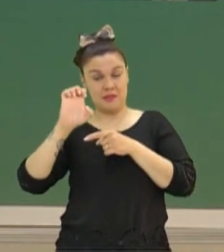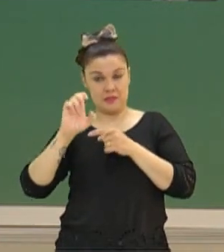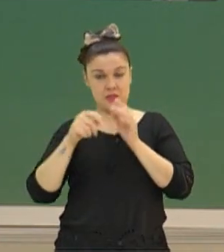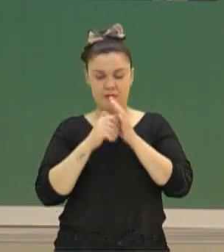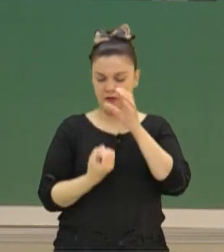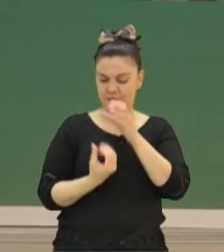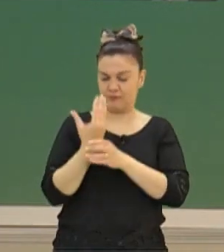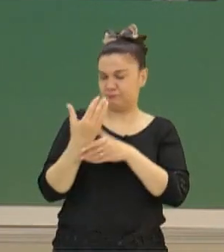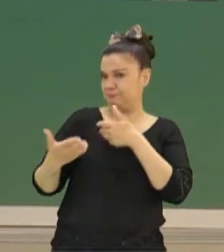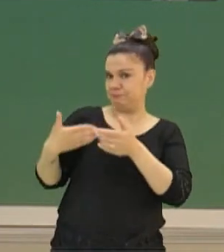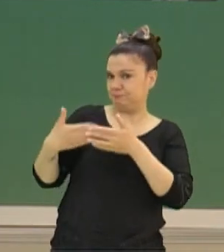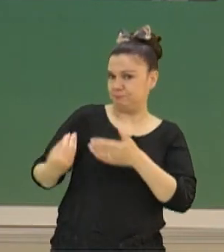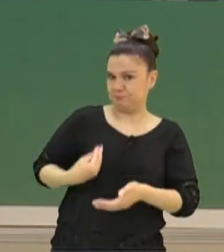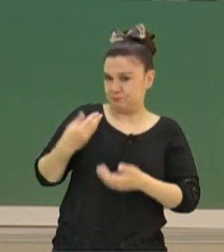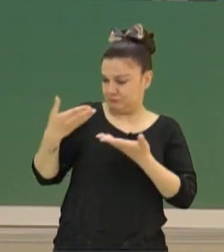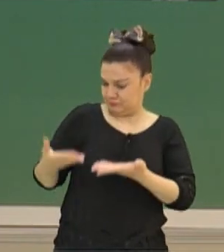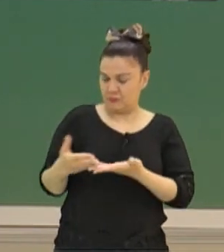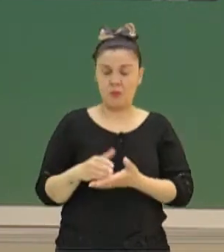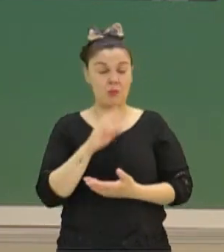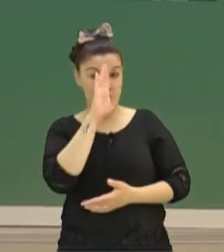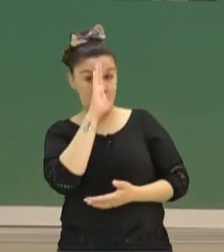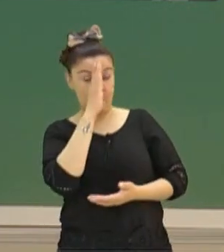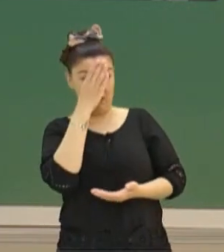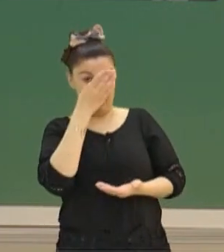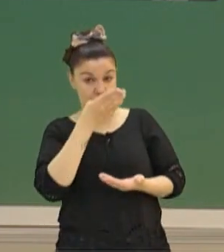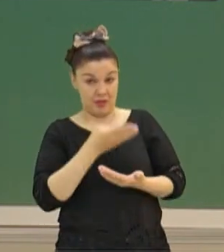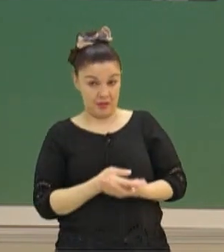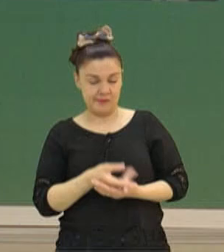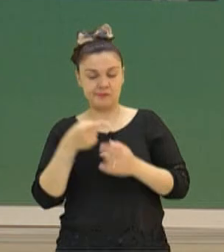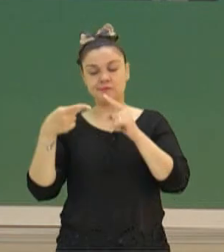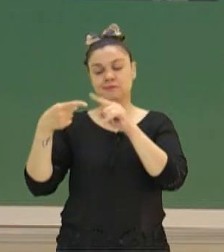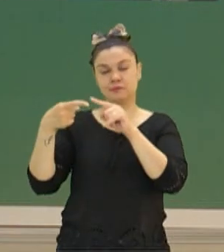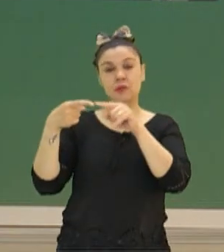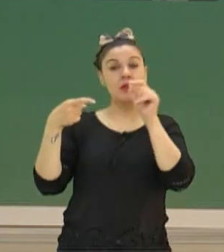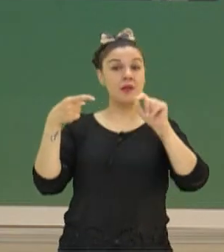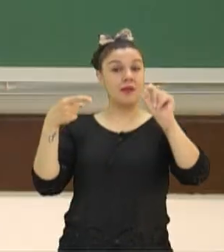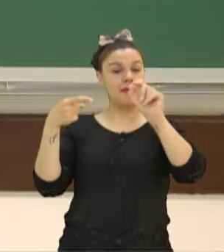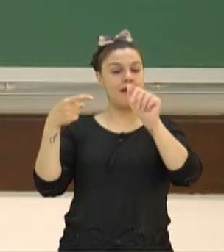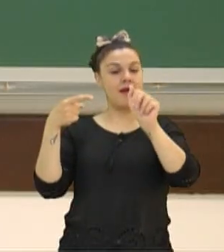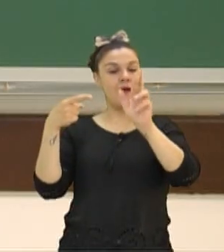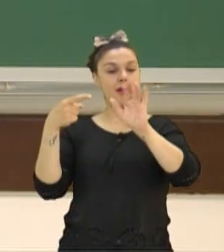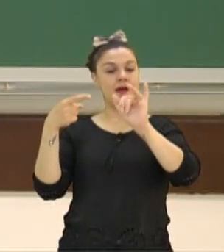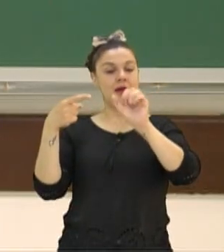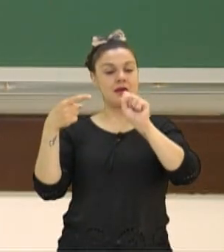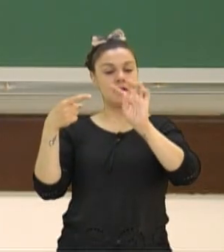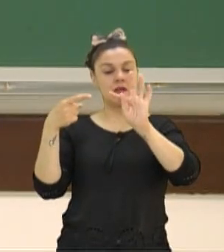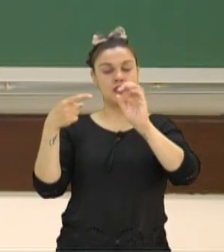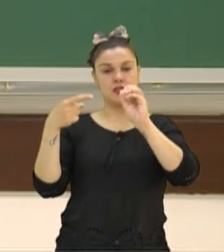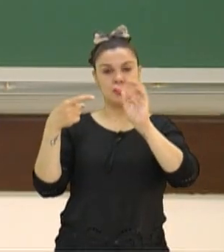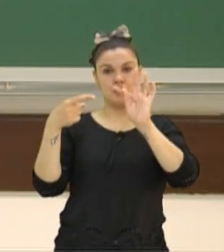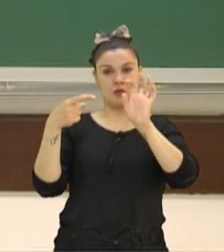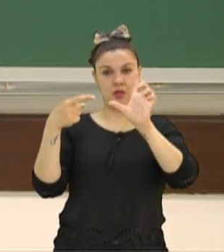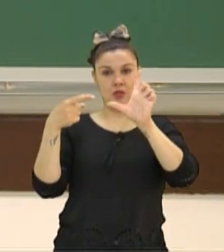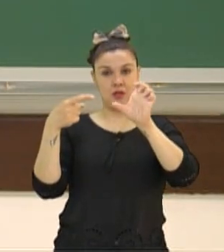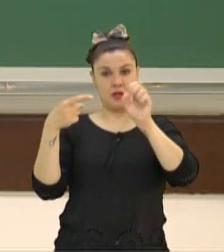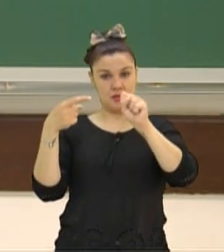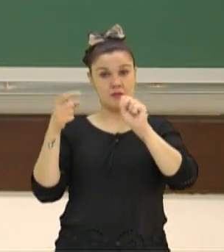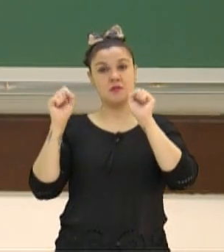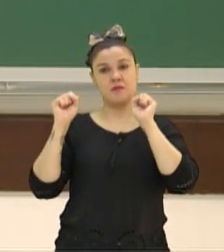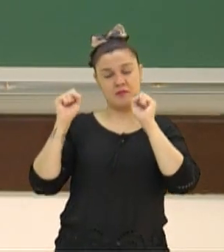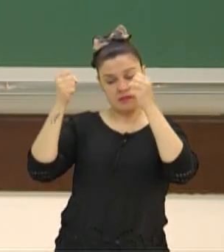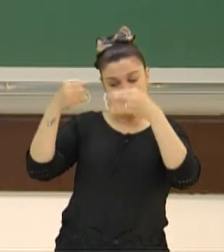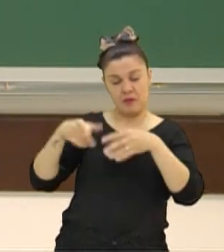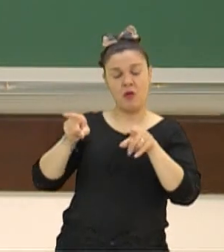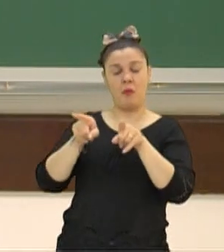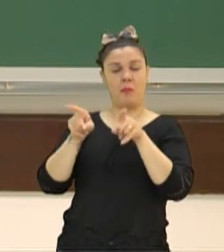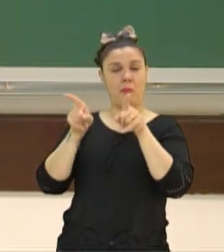qualquer coisa, quem acreditava nessa teoria, primeiramente foi Aristóteles, que falava que você poderia ter uma camisa